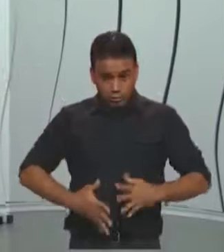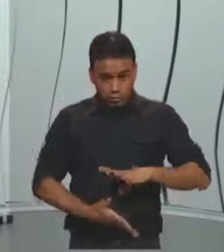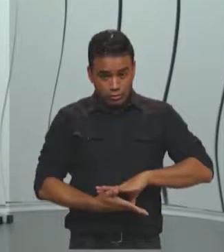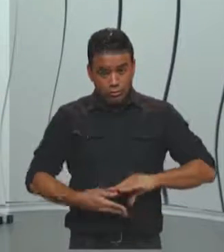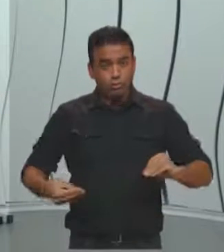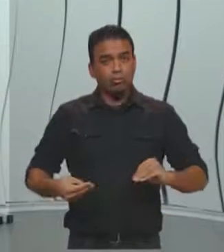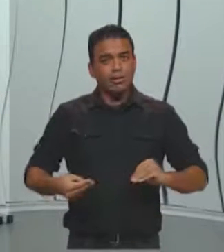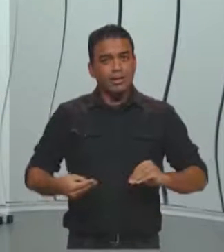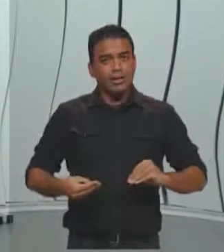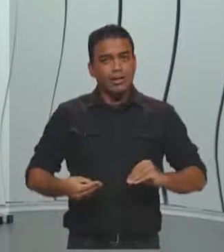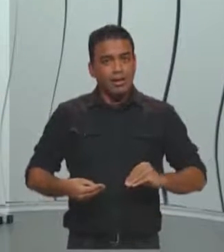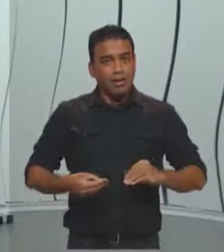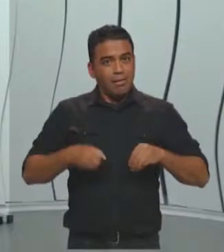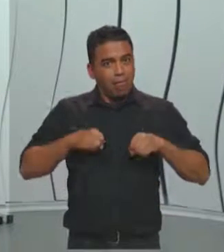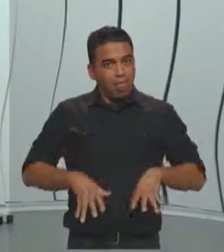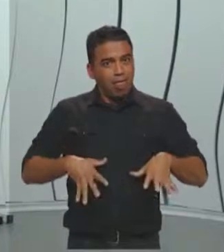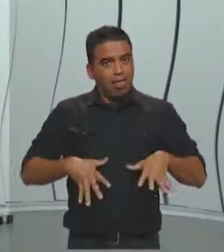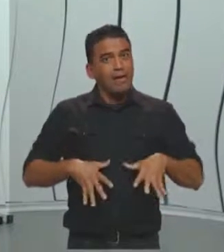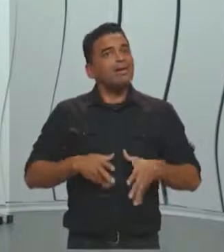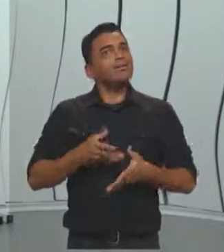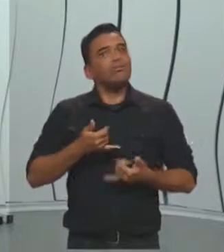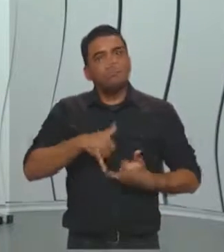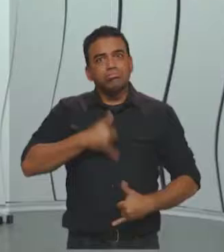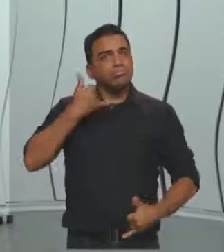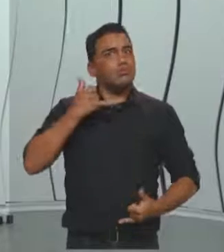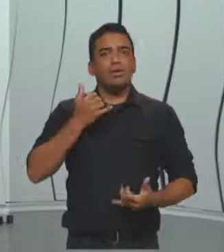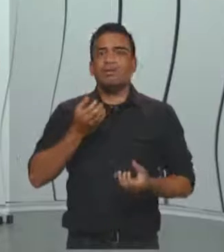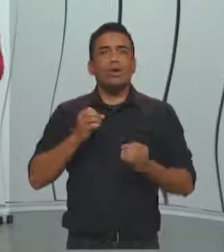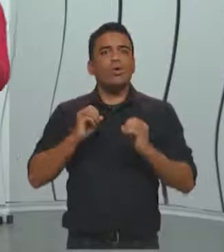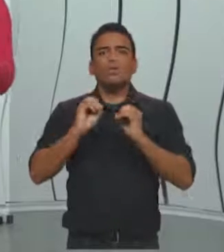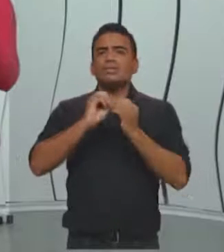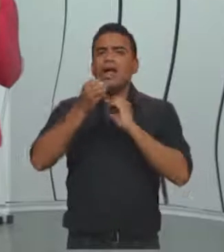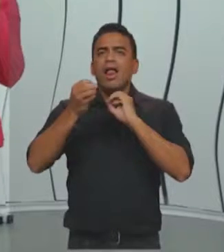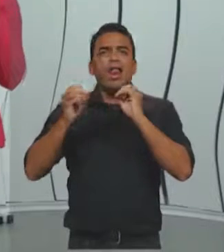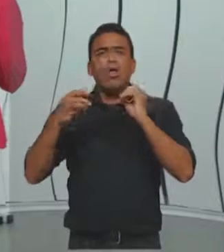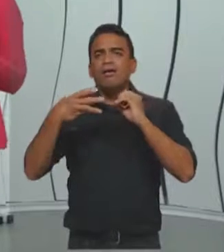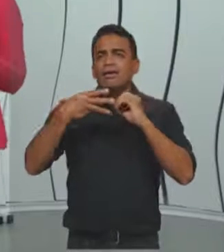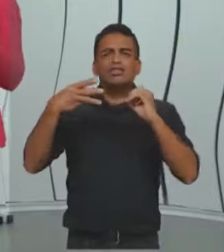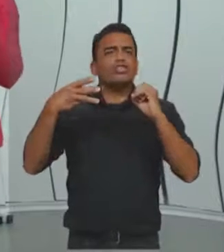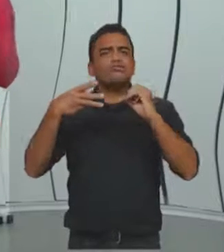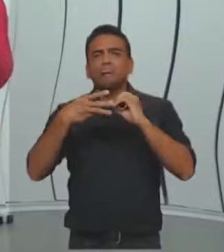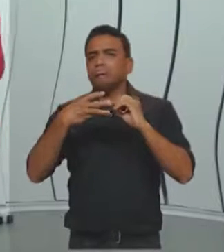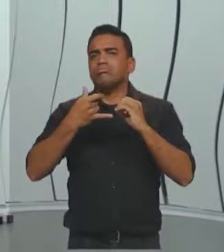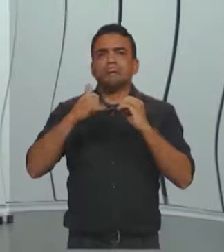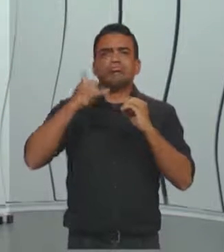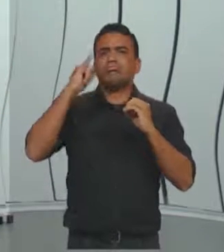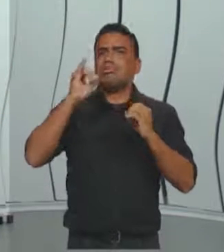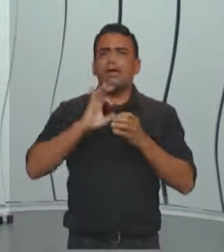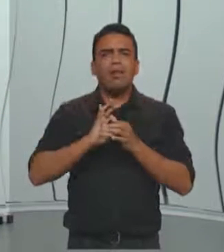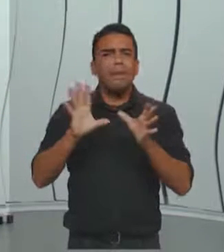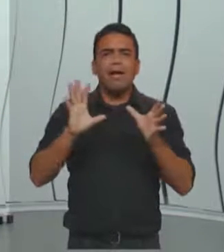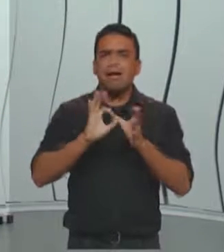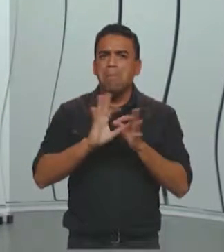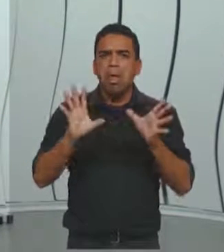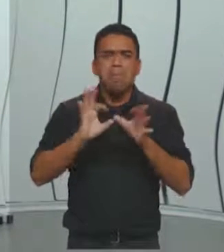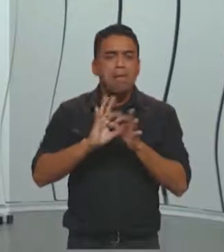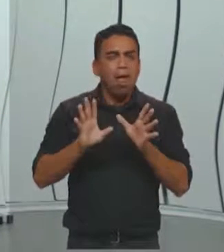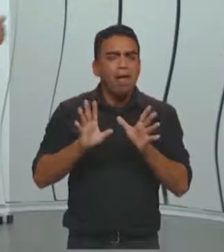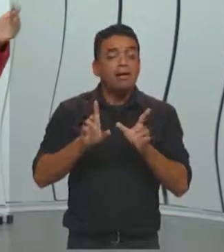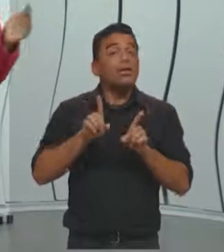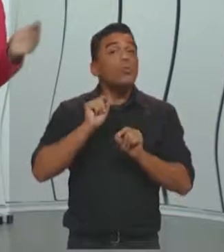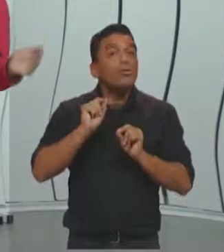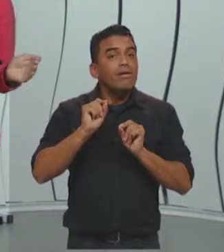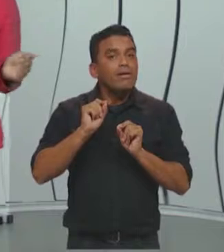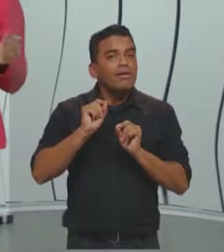células, nossas células, elas estão em constante atividades e elas liberam substâncias, resíduos. E quem faz o